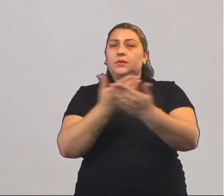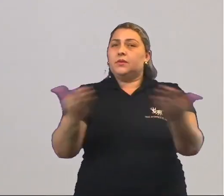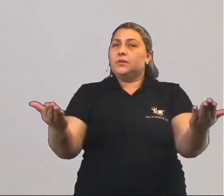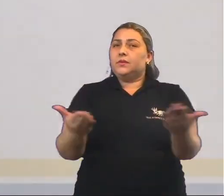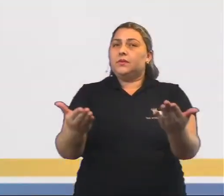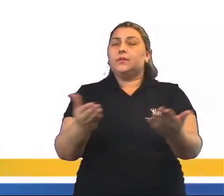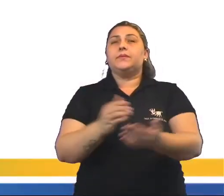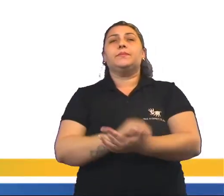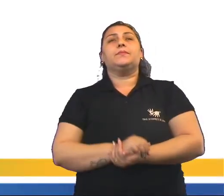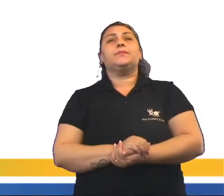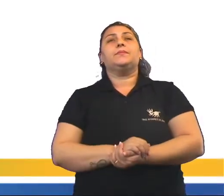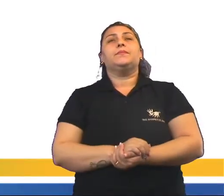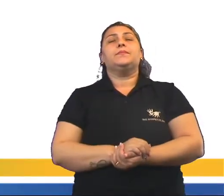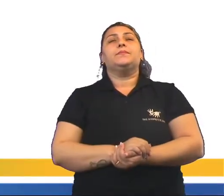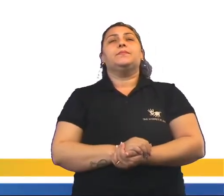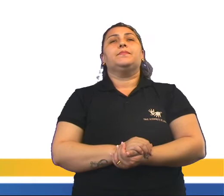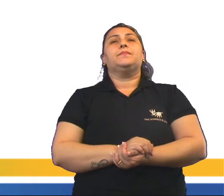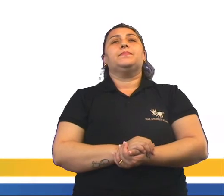de hoje.